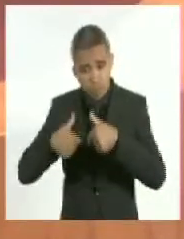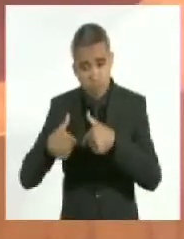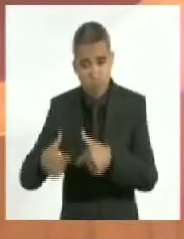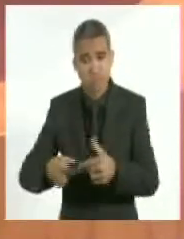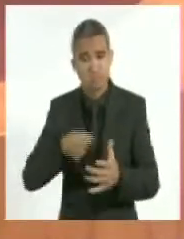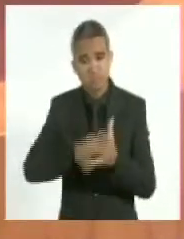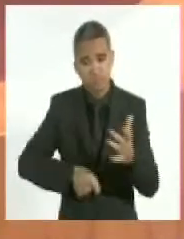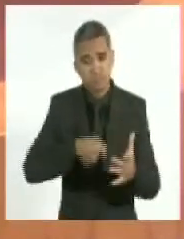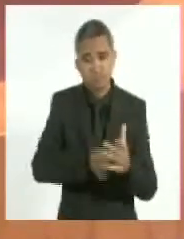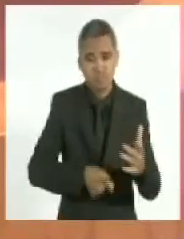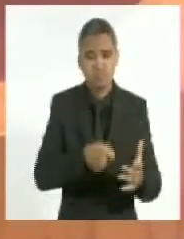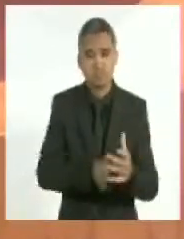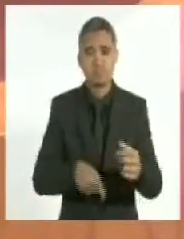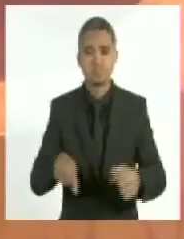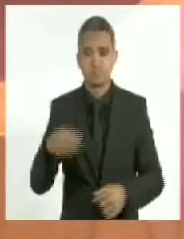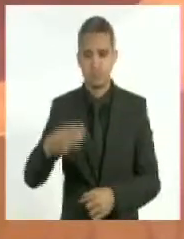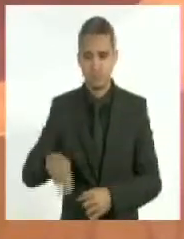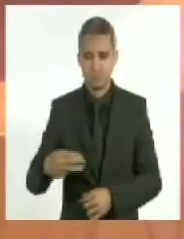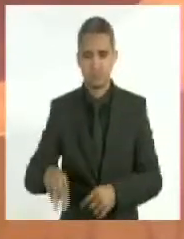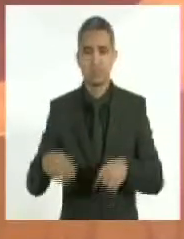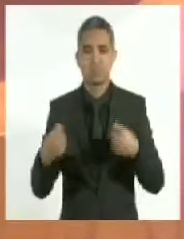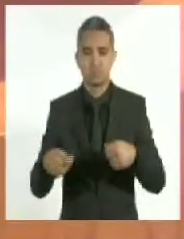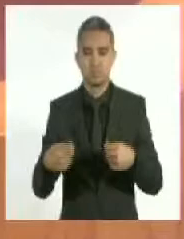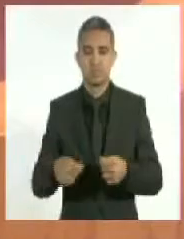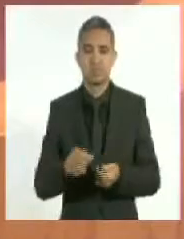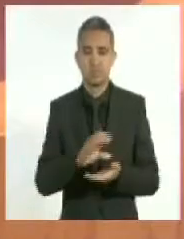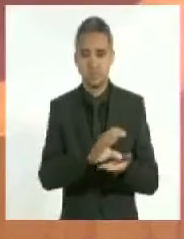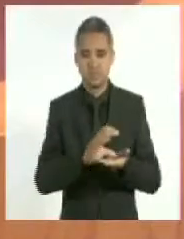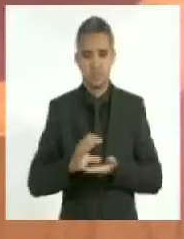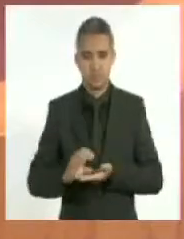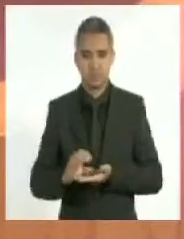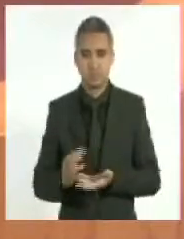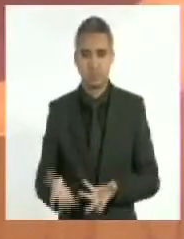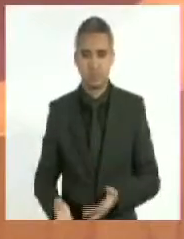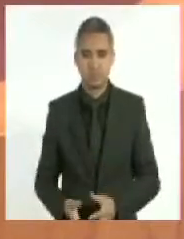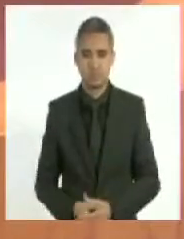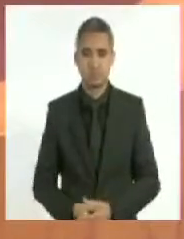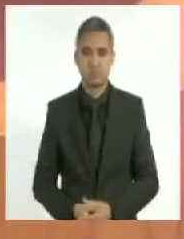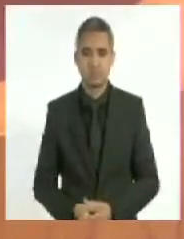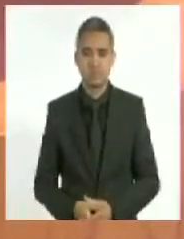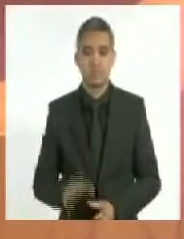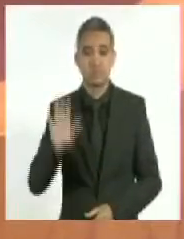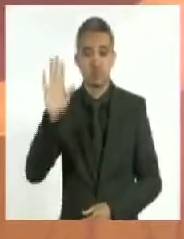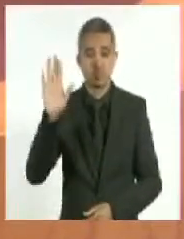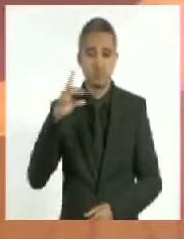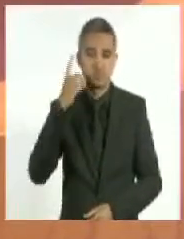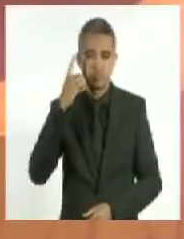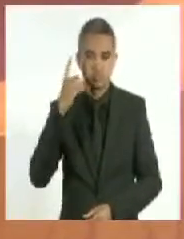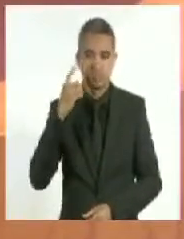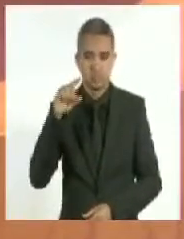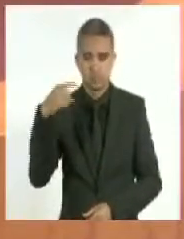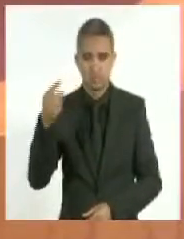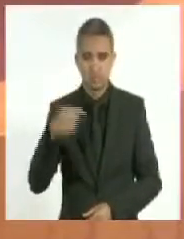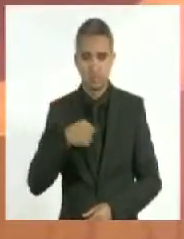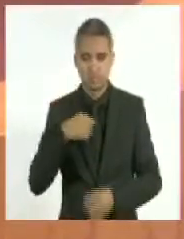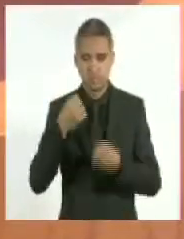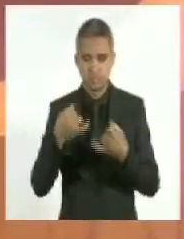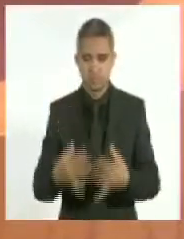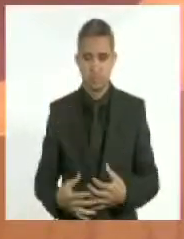o próprio estado. Quanto, deputado Glauber, depois, Vossa Excelência, me conceda com o maior prazer. Quanto à posição do deputado